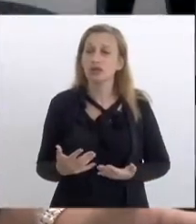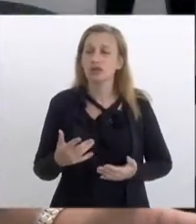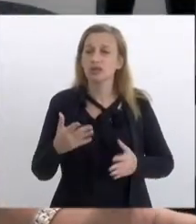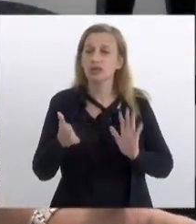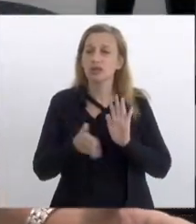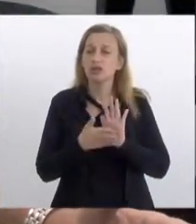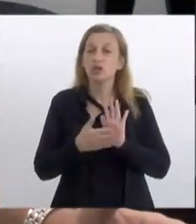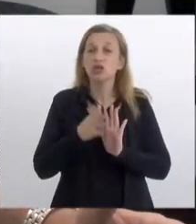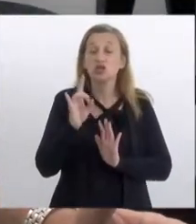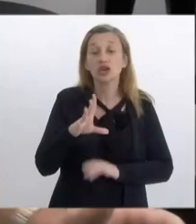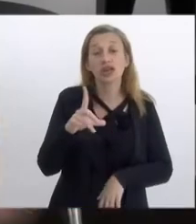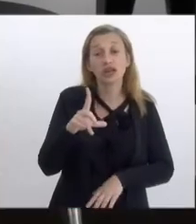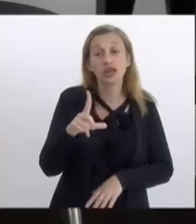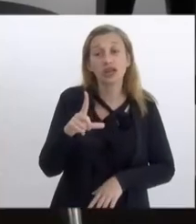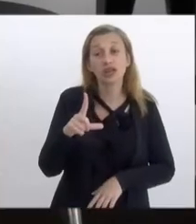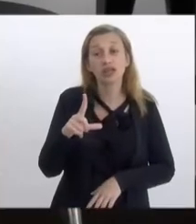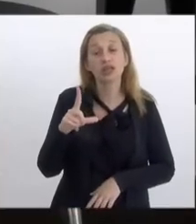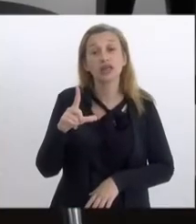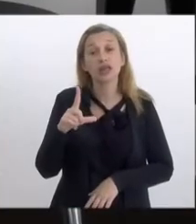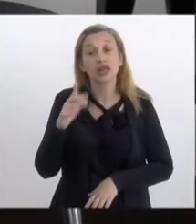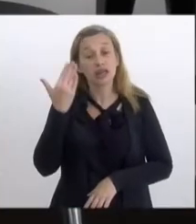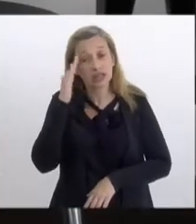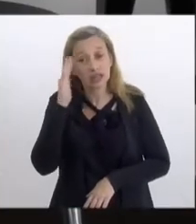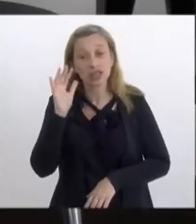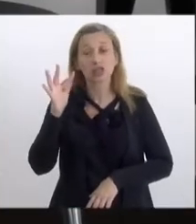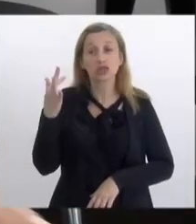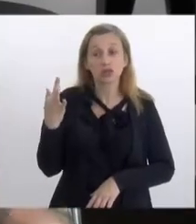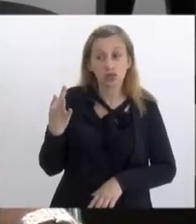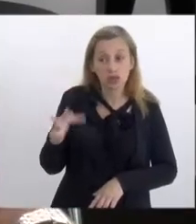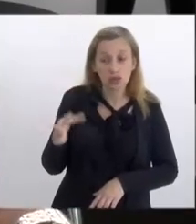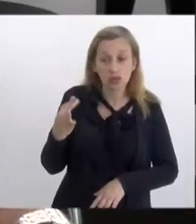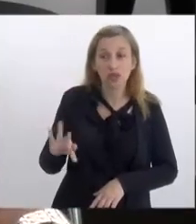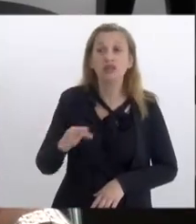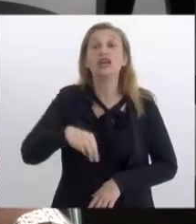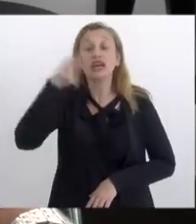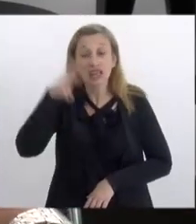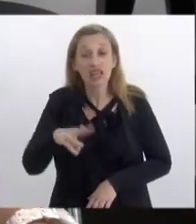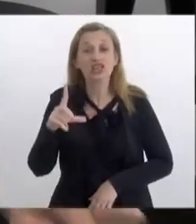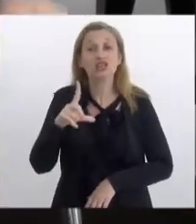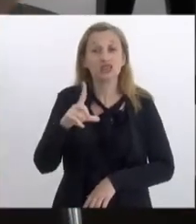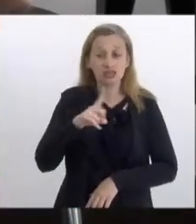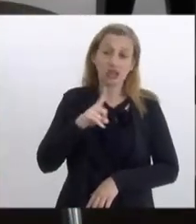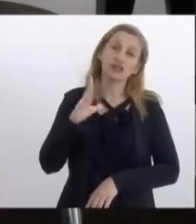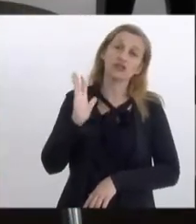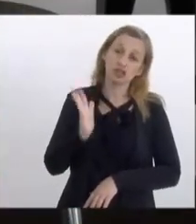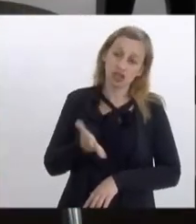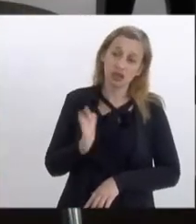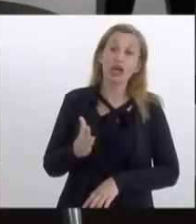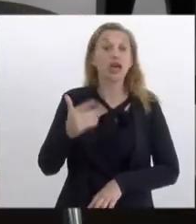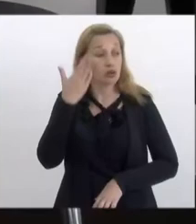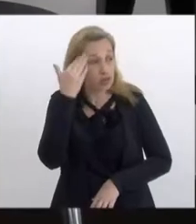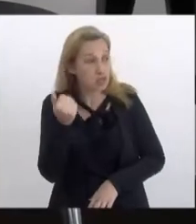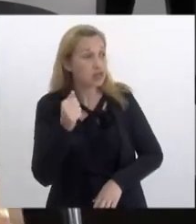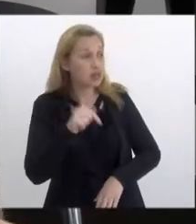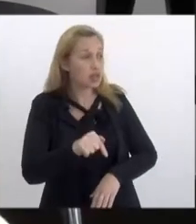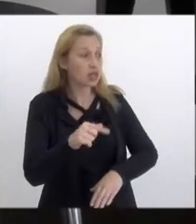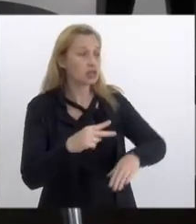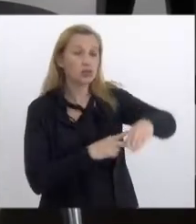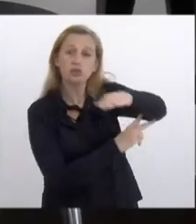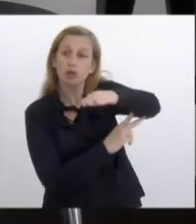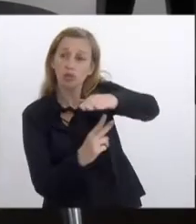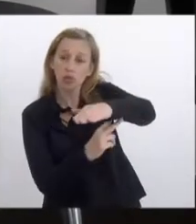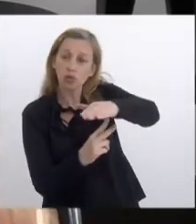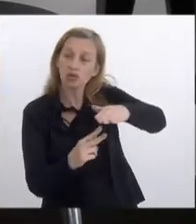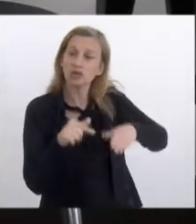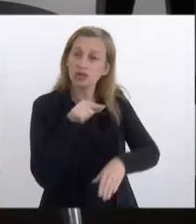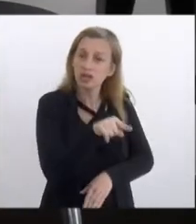que só quem entende de dor, quem já passou. E eu sei o que é estar nessa gente, eu sei o que é estar agora debaixo de uma ponte. Eu